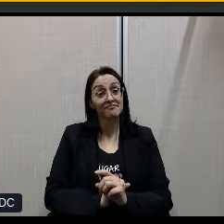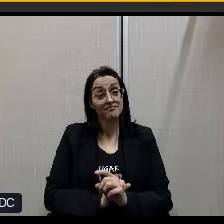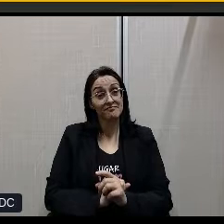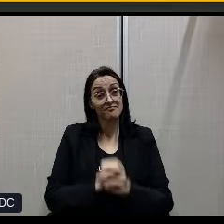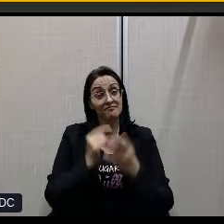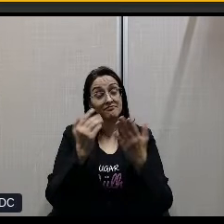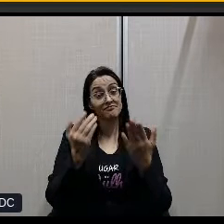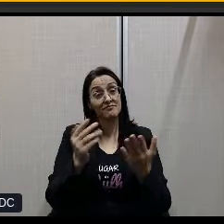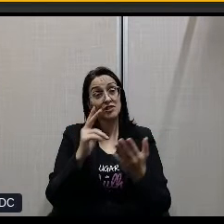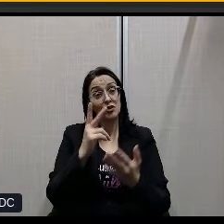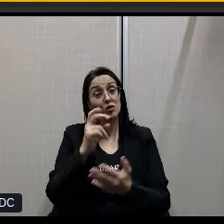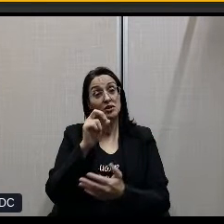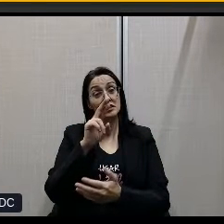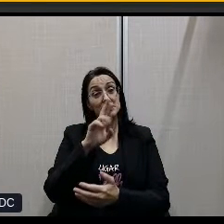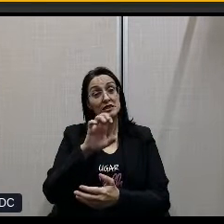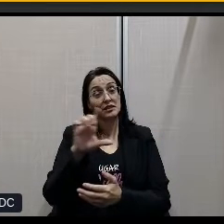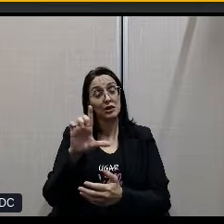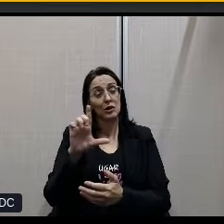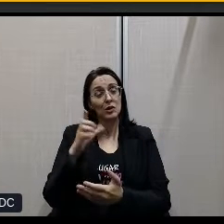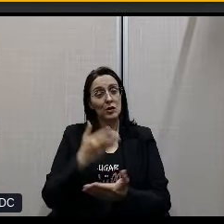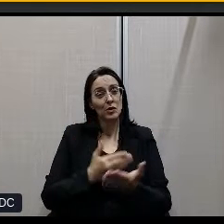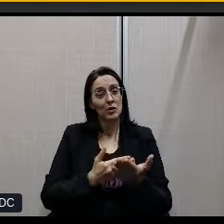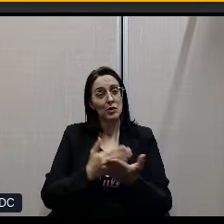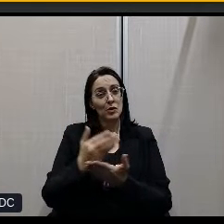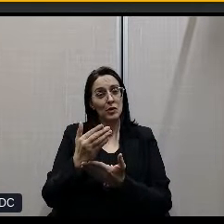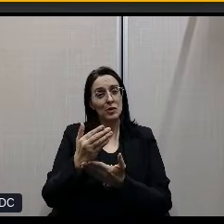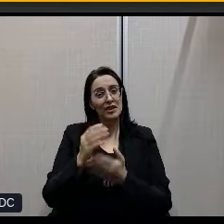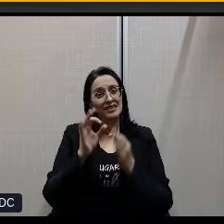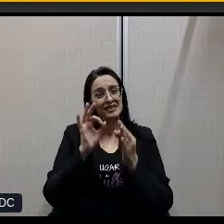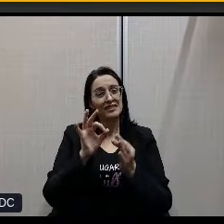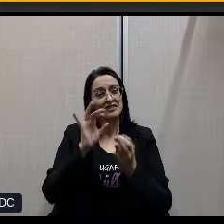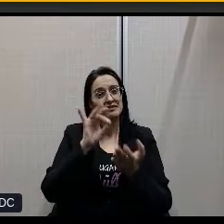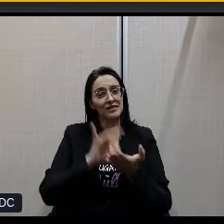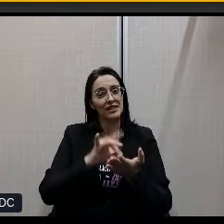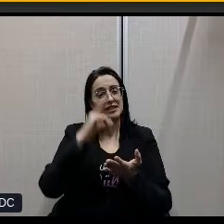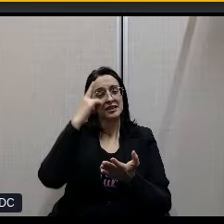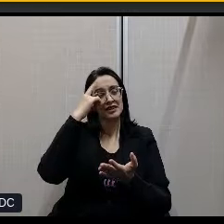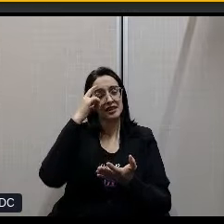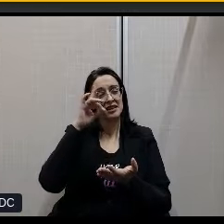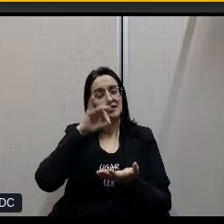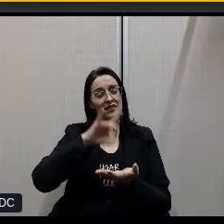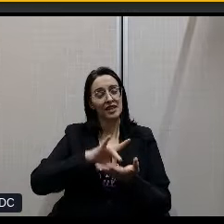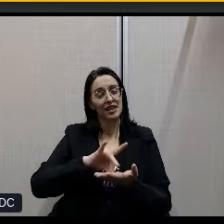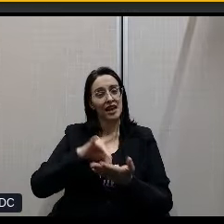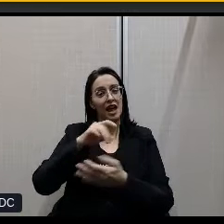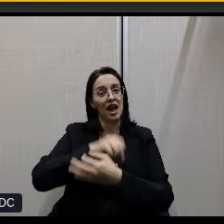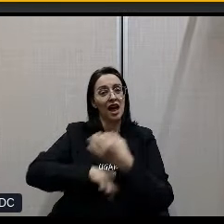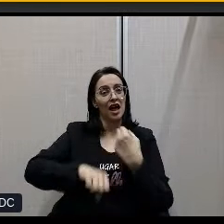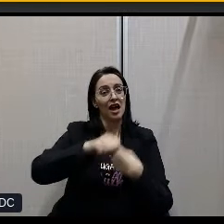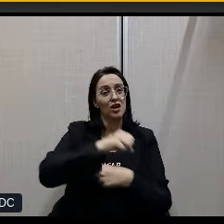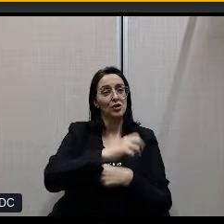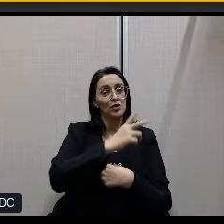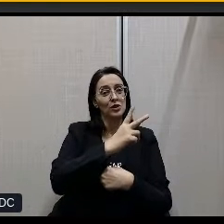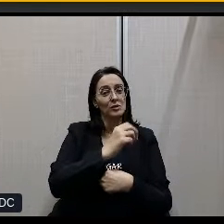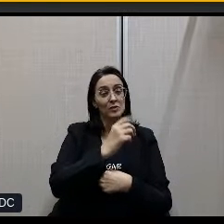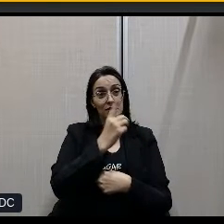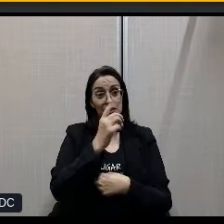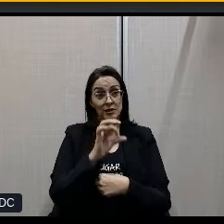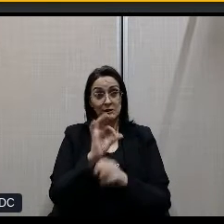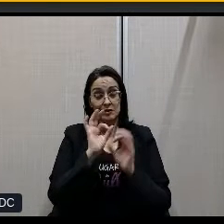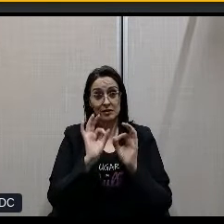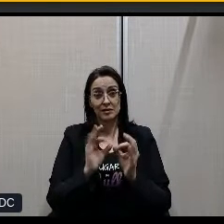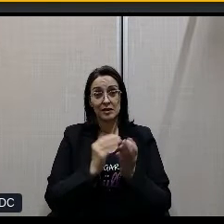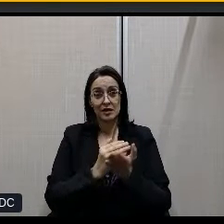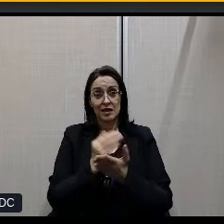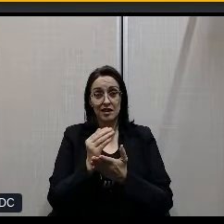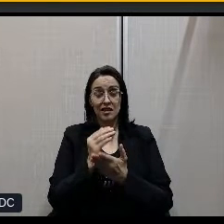E o Orcel, ele surgiu em 2000, começou a ser idealizado, na verdade, em 2019, mais ou menos,